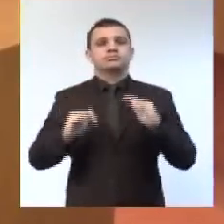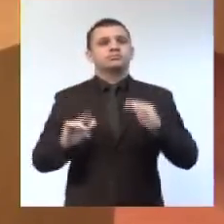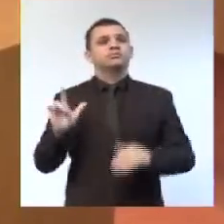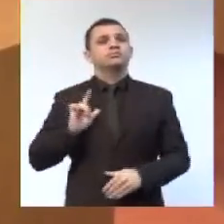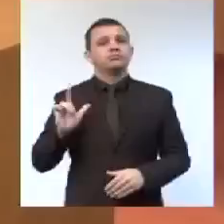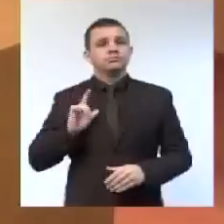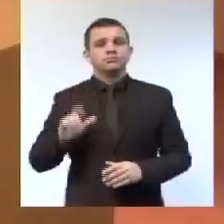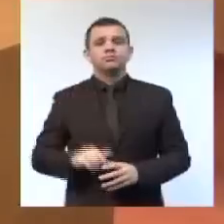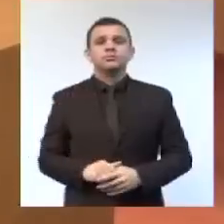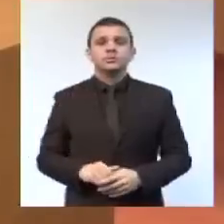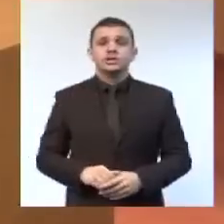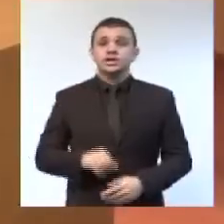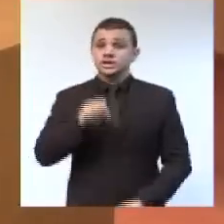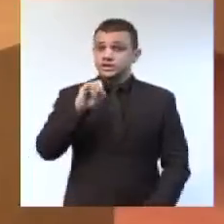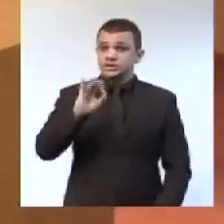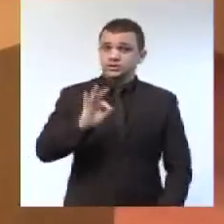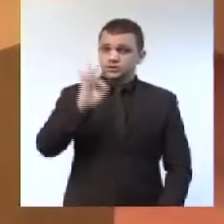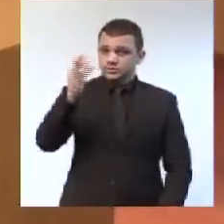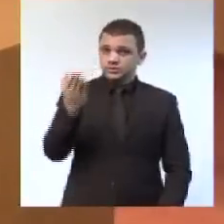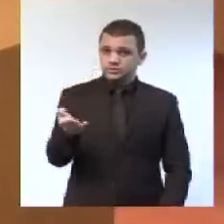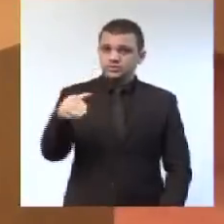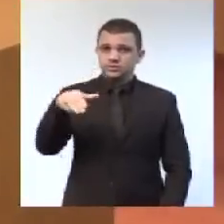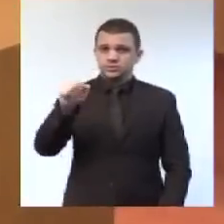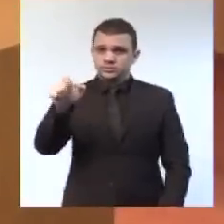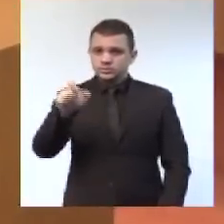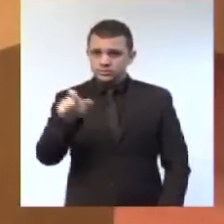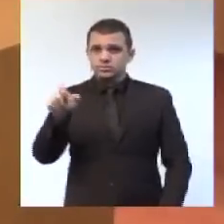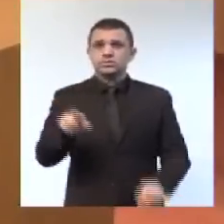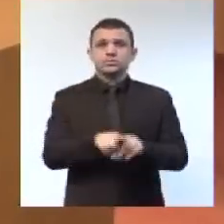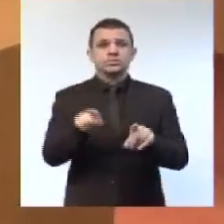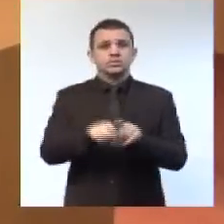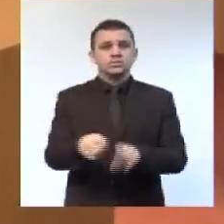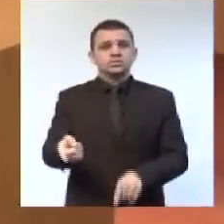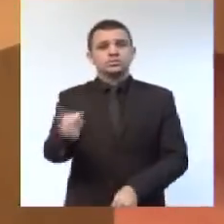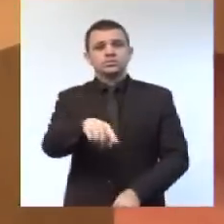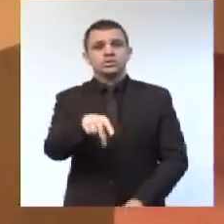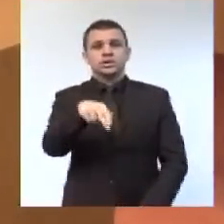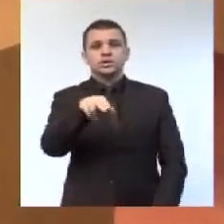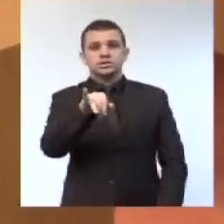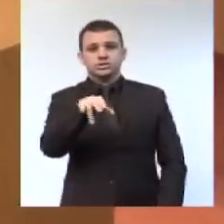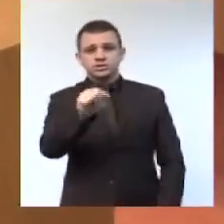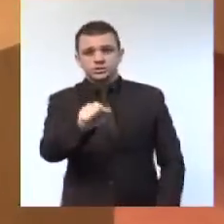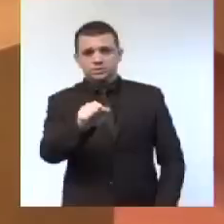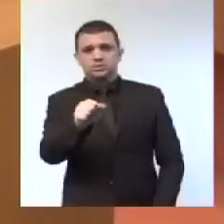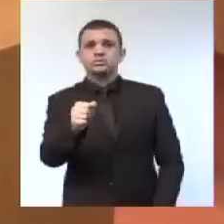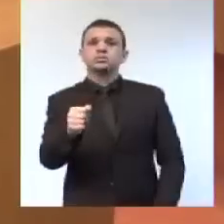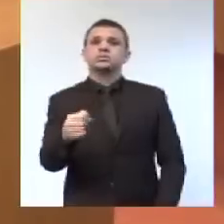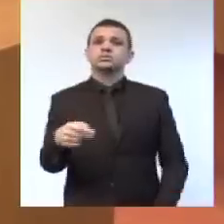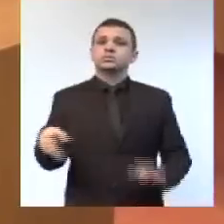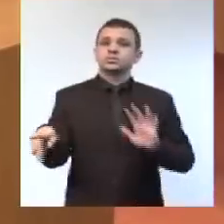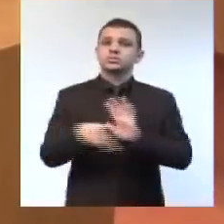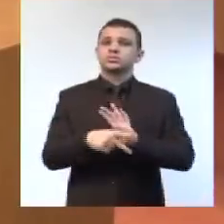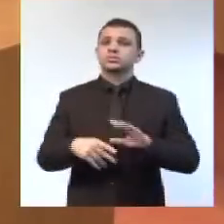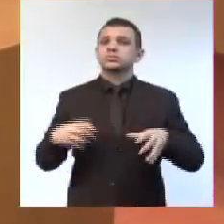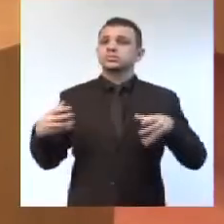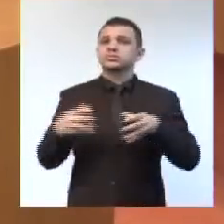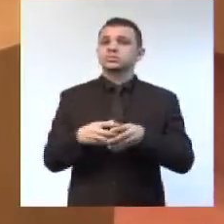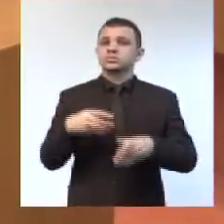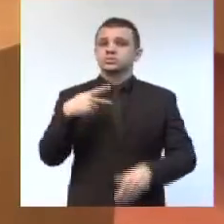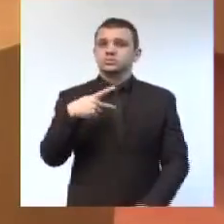No dia que o deputado Max Barro, no dia que a deputada Nina Melo, que faz parte da bancada do PMDB nesta